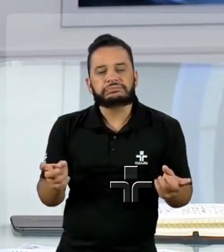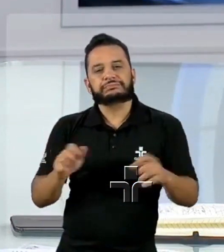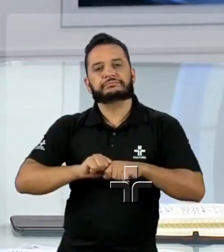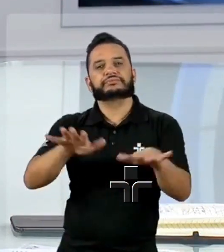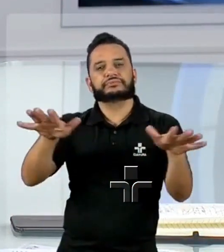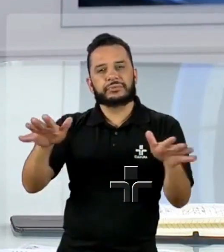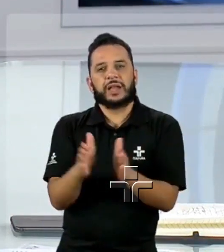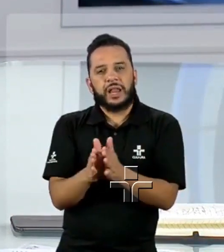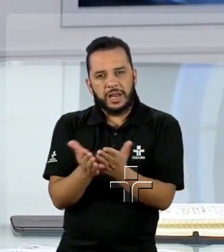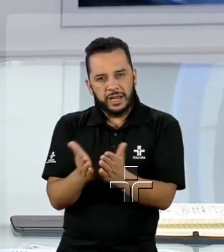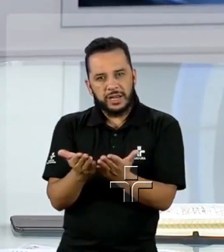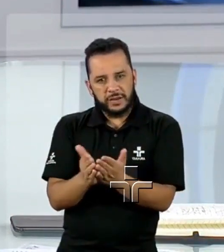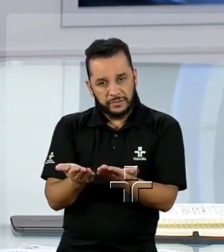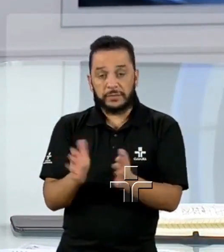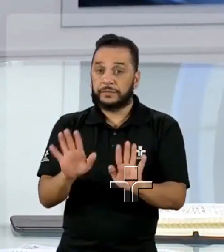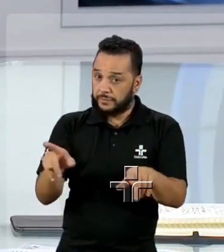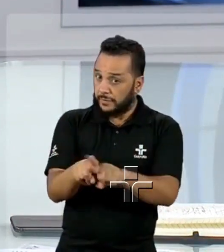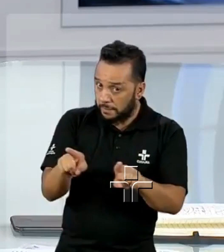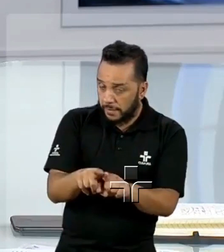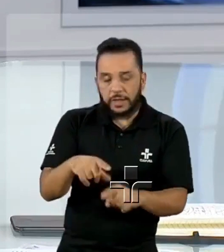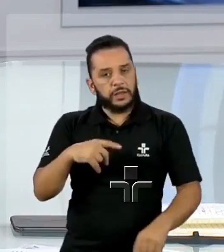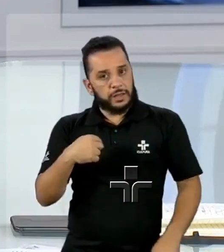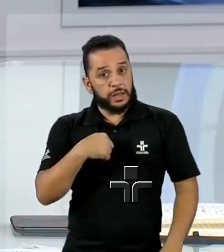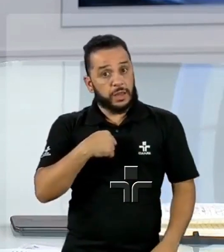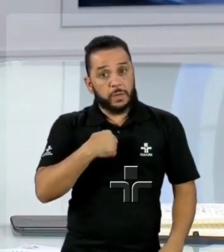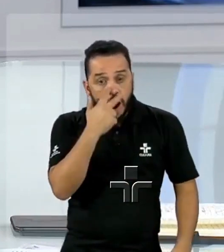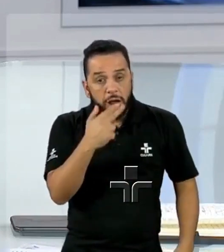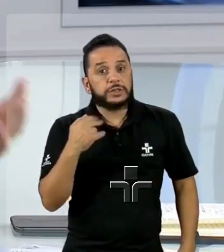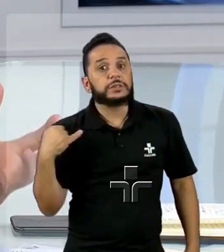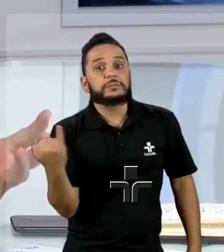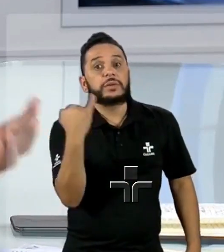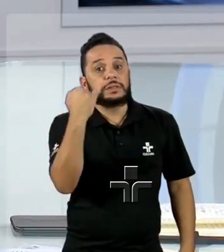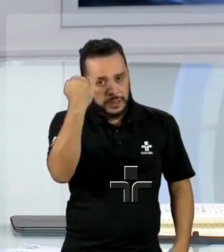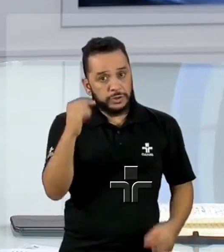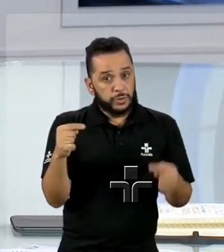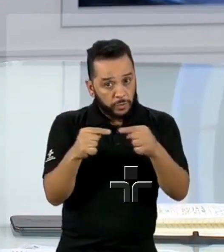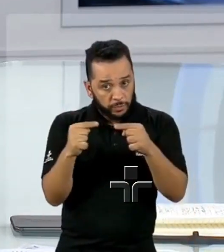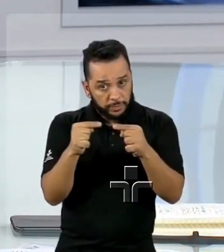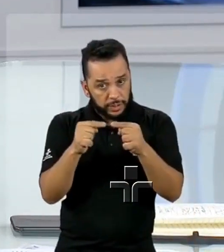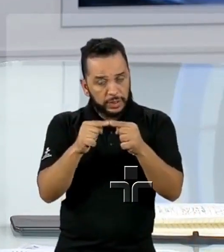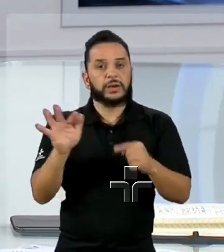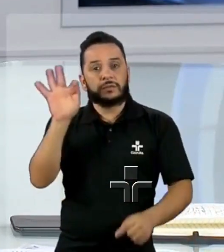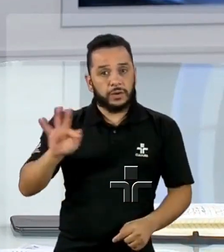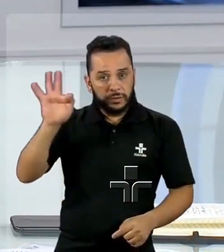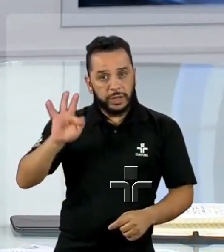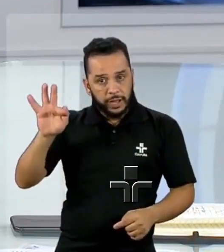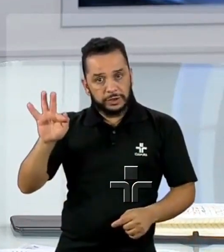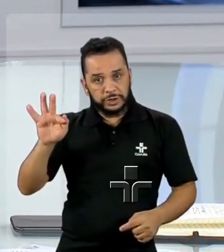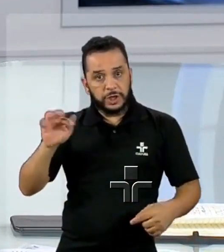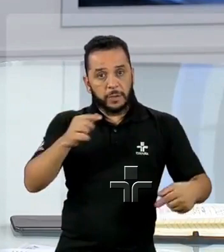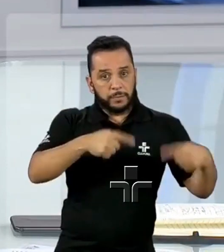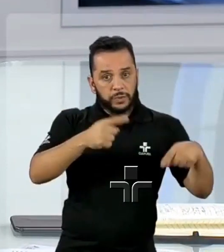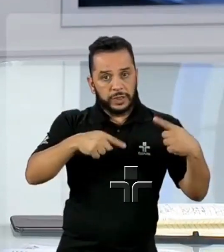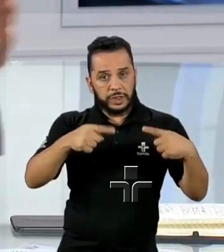Um exemplo que eu também acho que é importante, envolvendo universidade e políticas públicas, e nós já tivemos